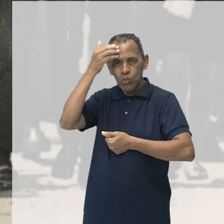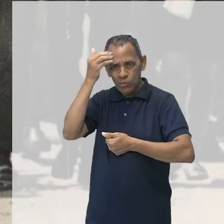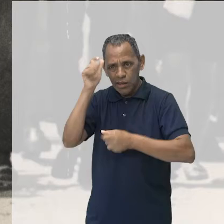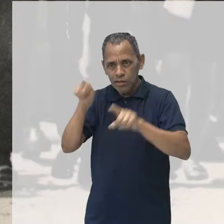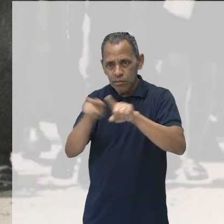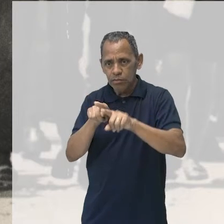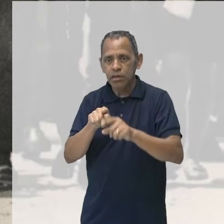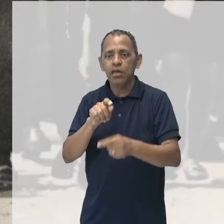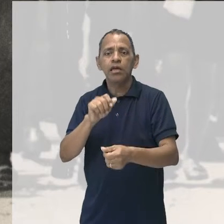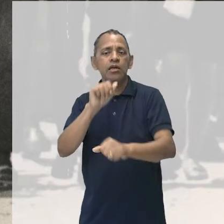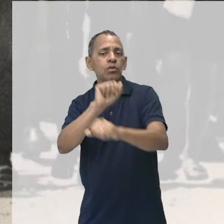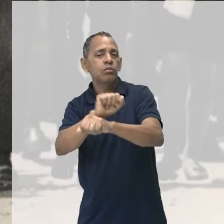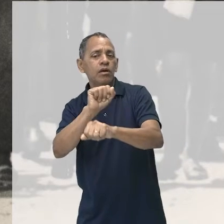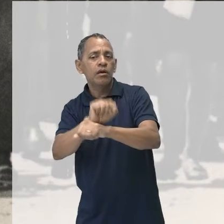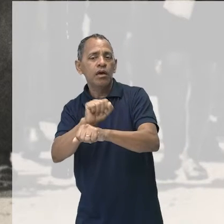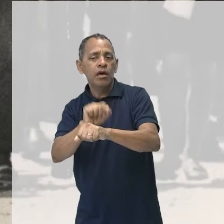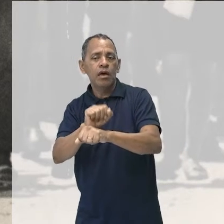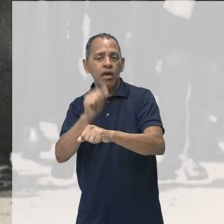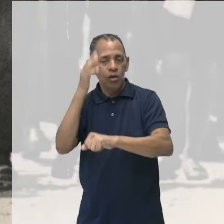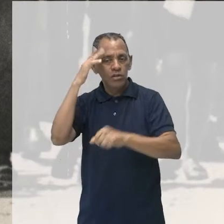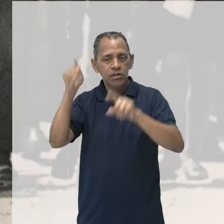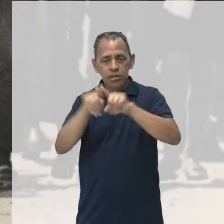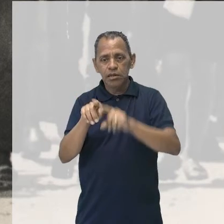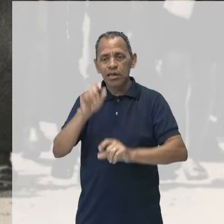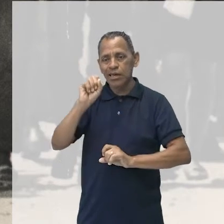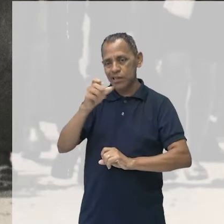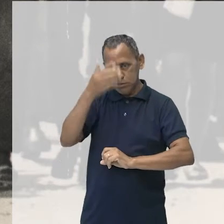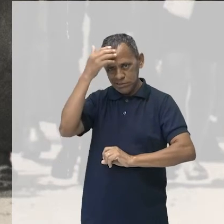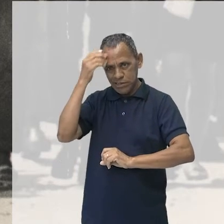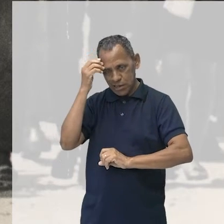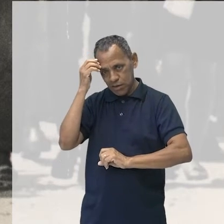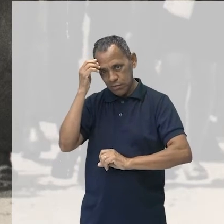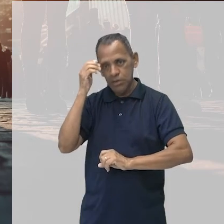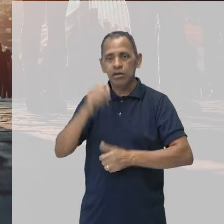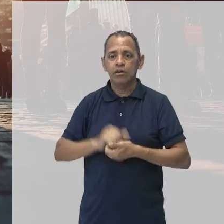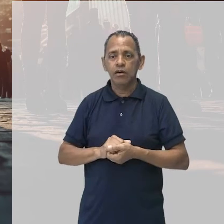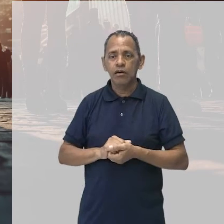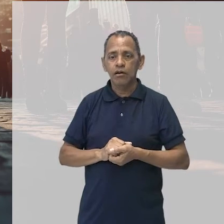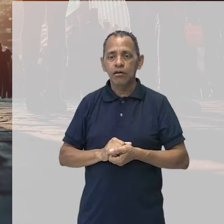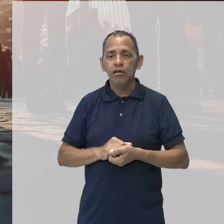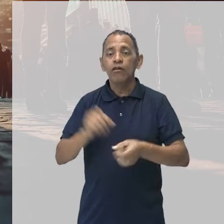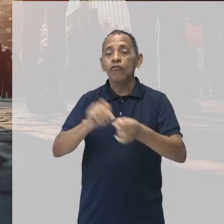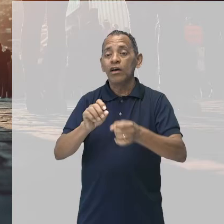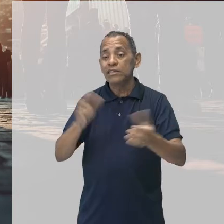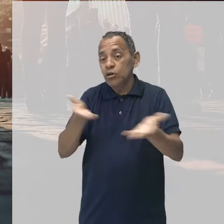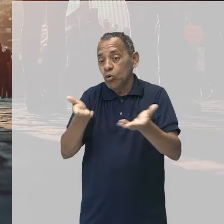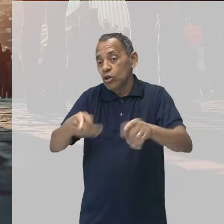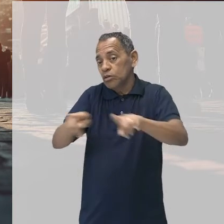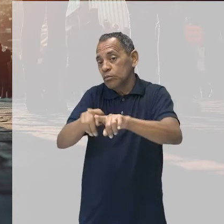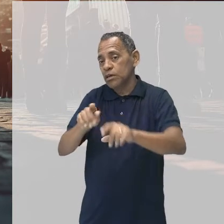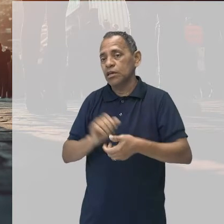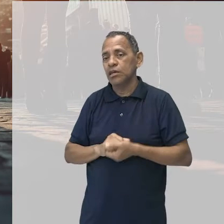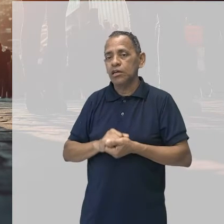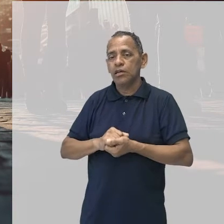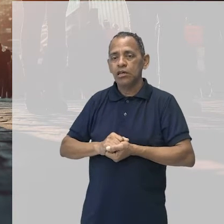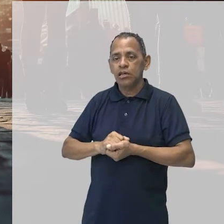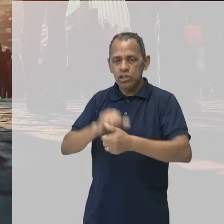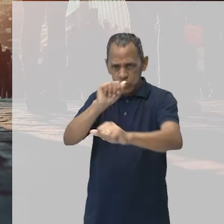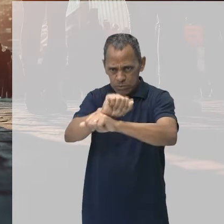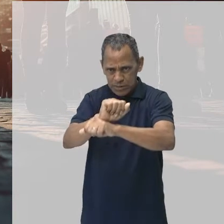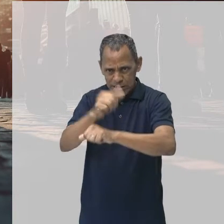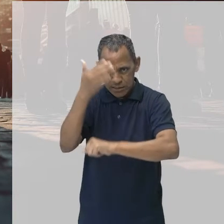é saber. Quem sabe faz a hora, não espera acontecer. Pelos campos a fome em grandes